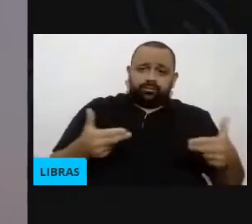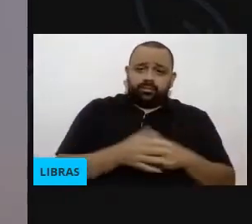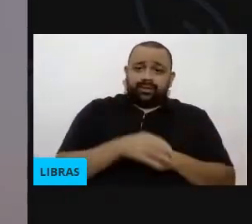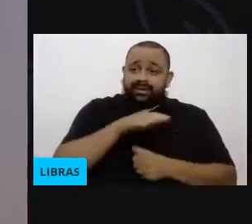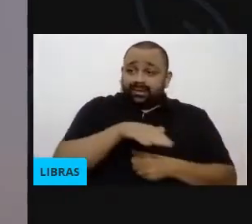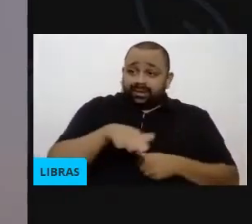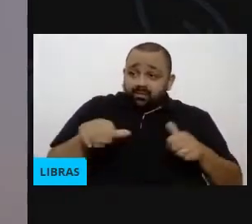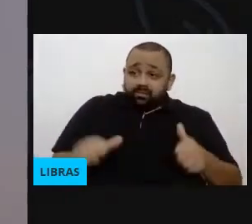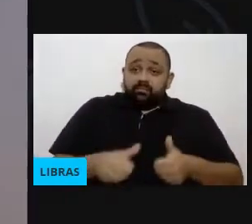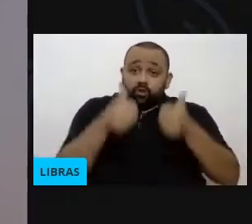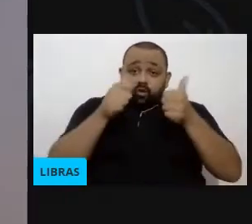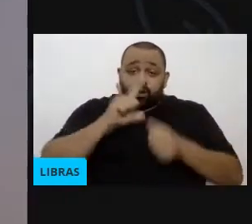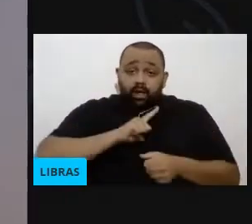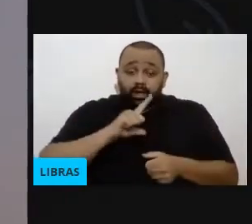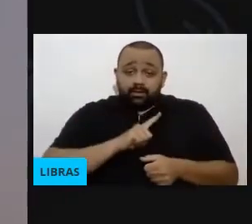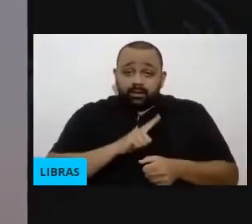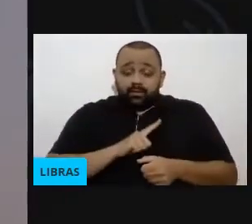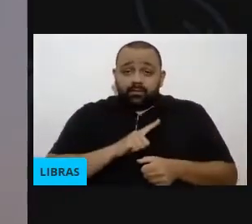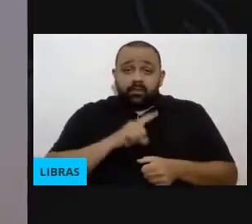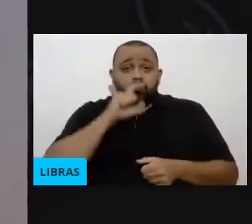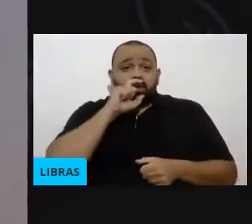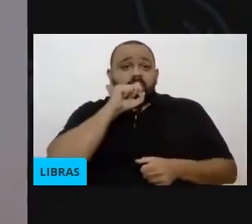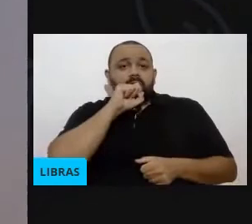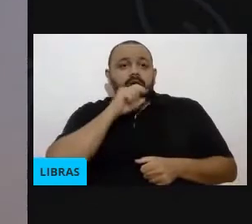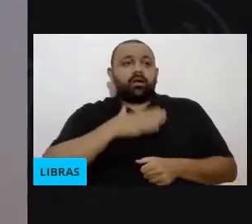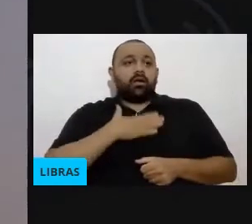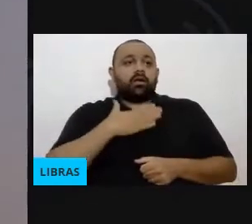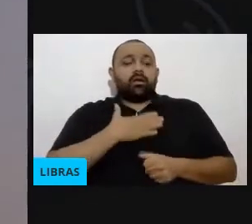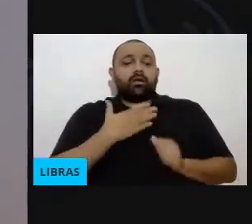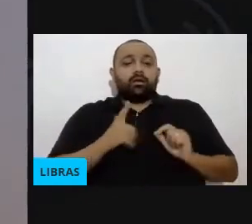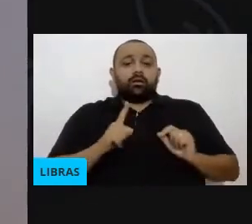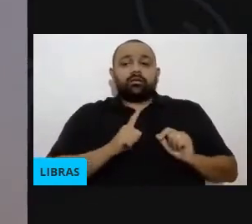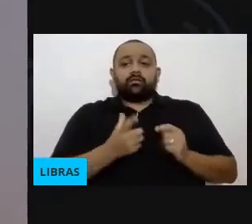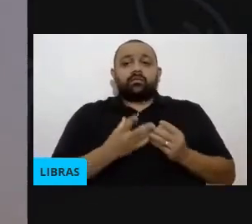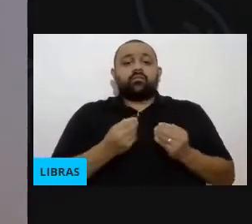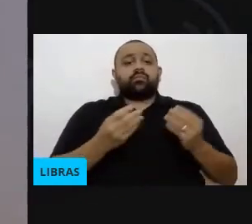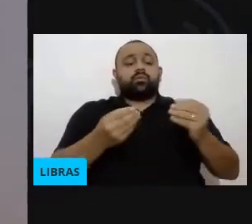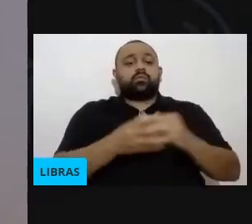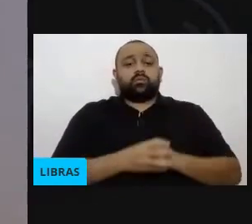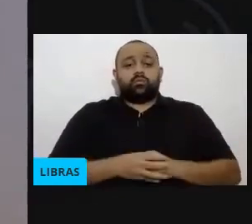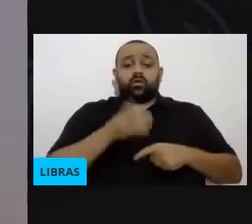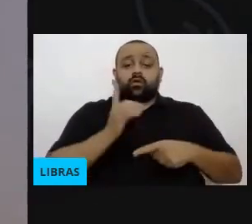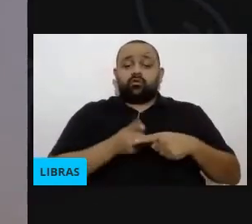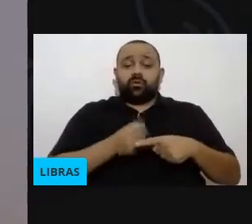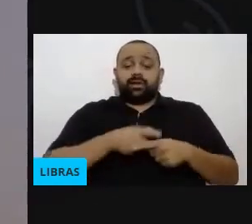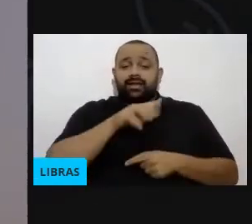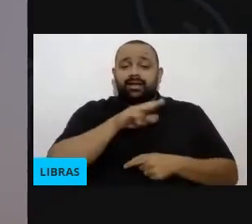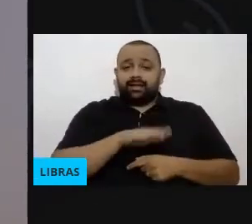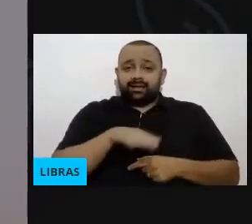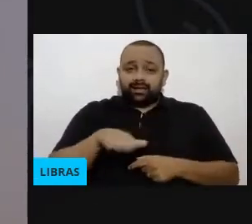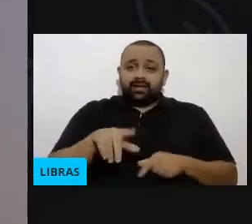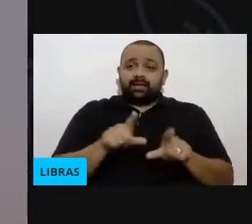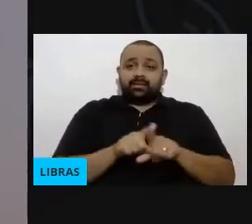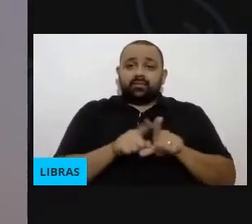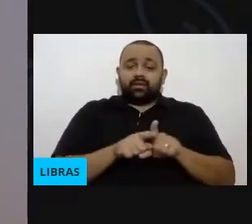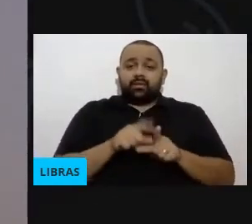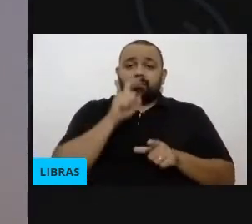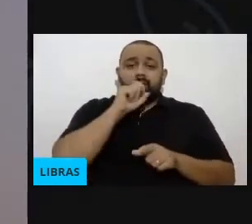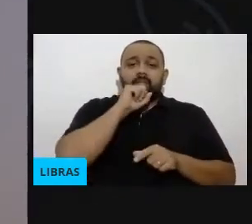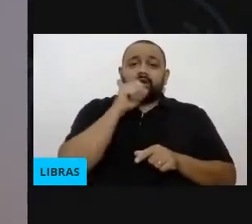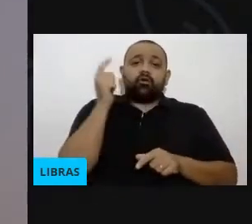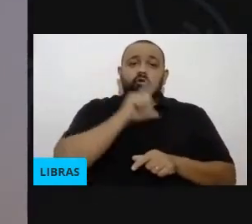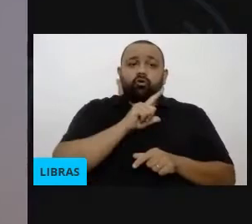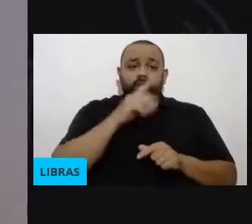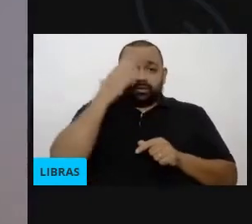melhoraram. E os pais se surpreenderam muito. Porque essas crianças, os pais conseguiram perceber que,